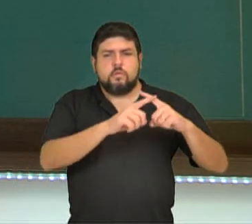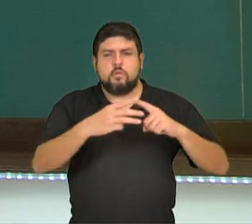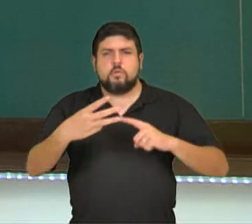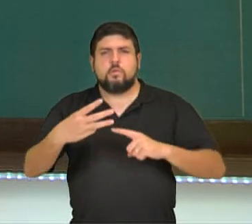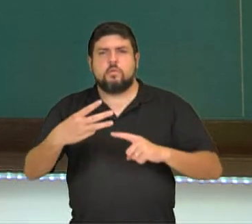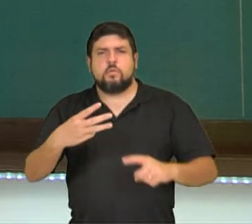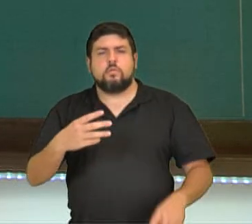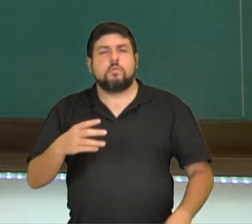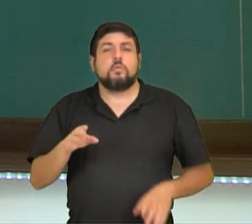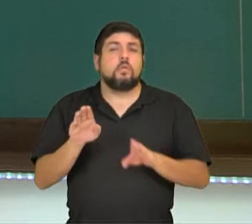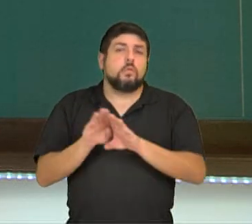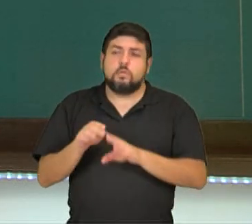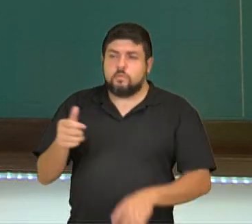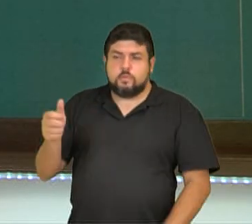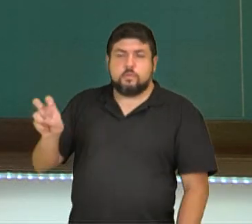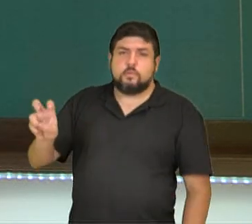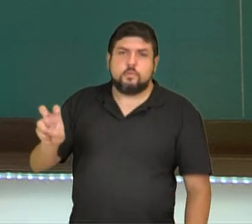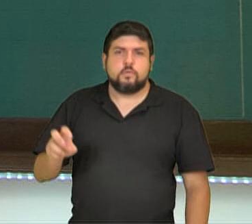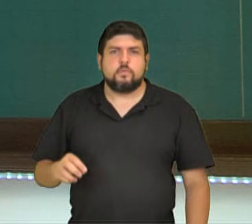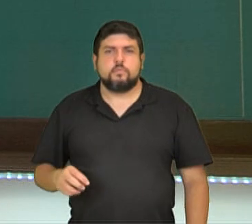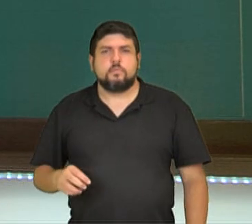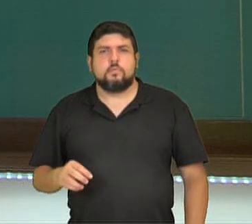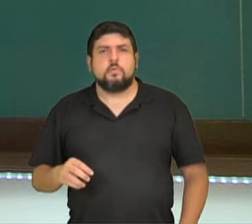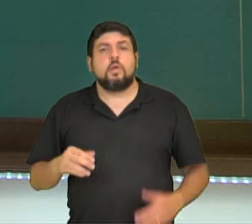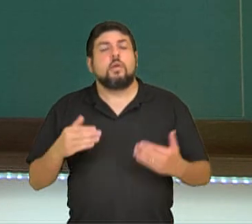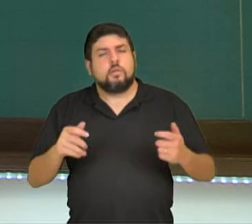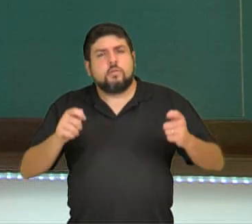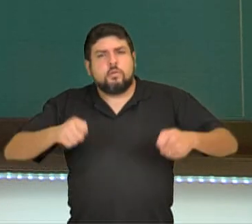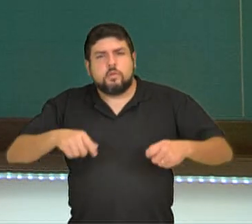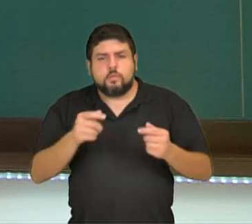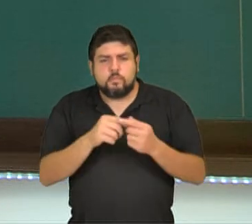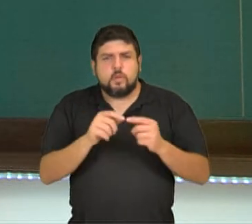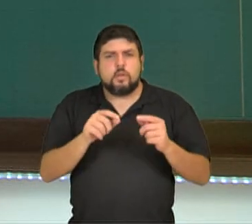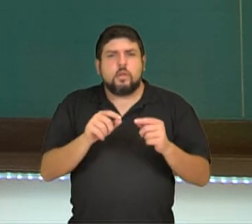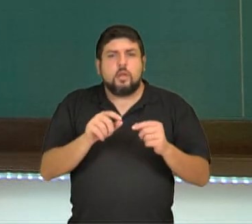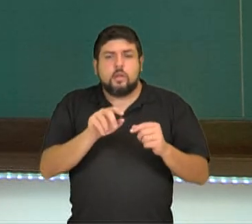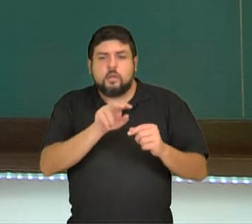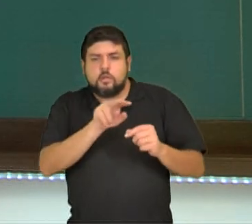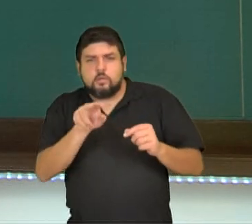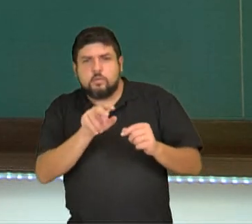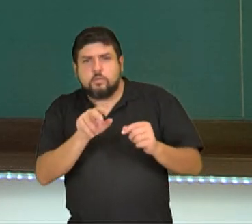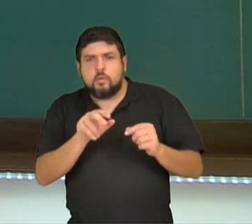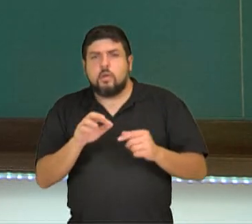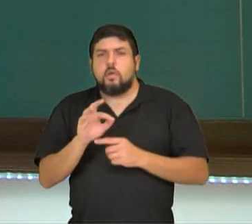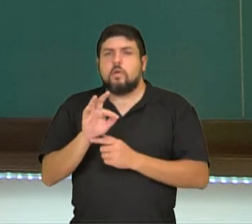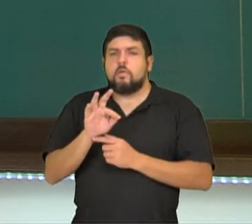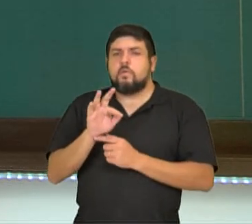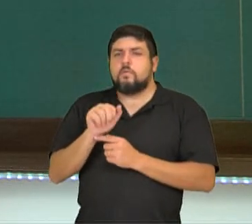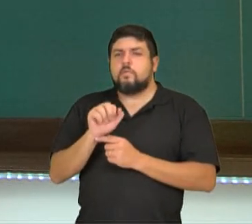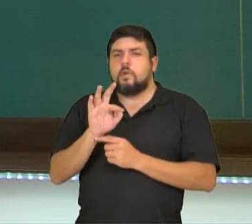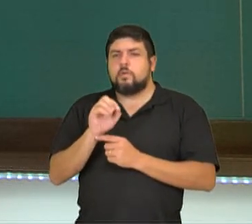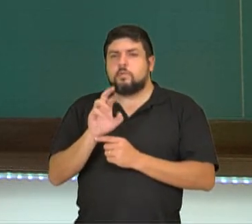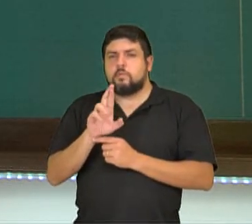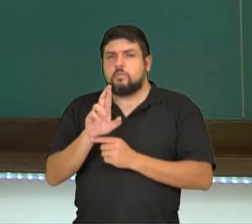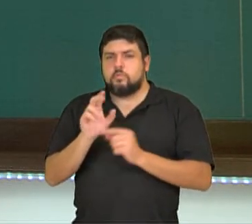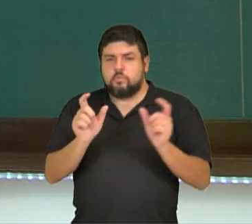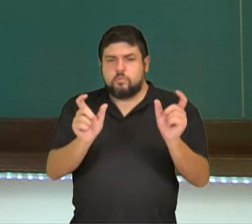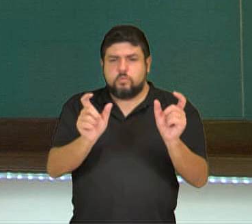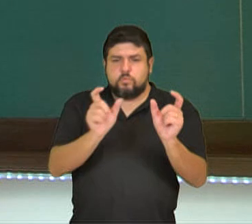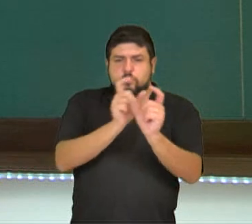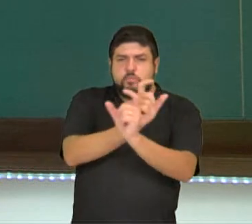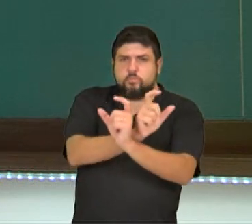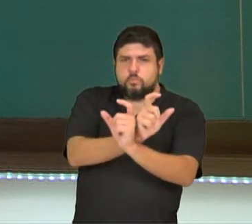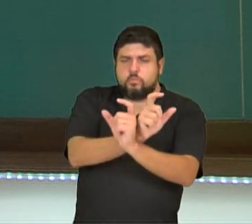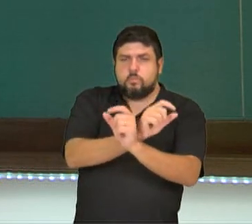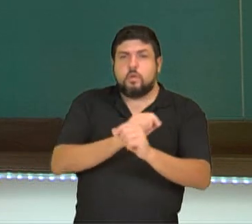também. Então, não altera, ok? Você pode trocar a ordem dos fatores dentro de uma multiplicação, que